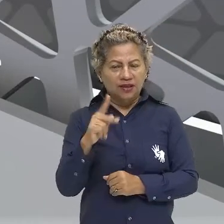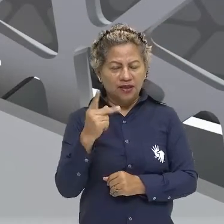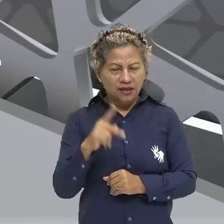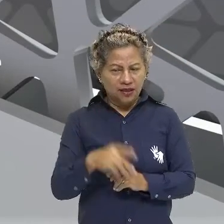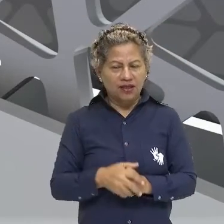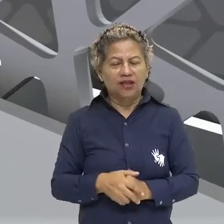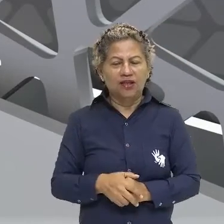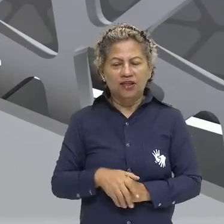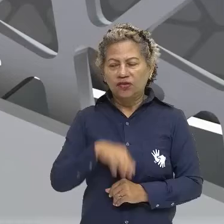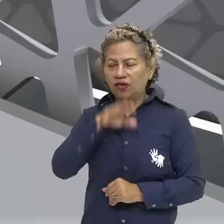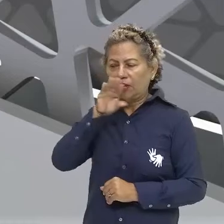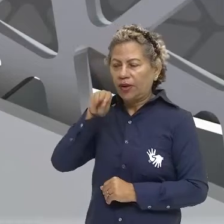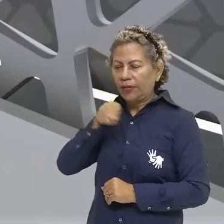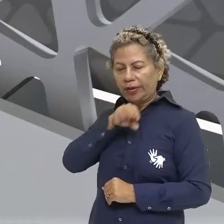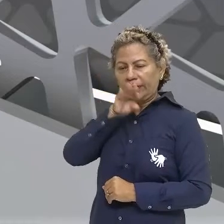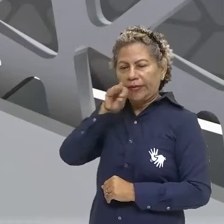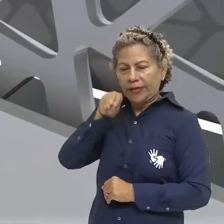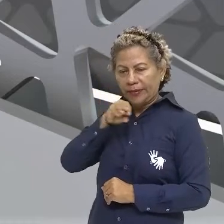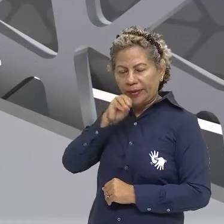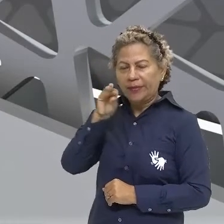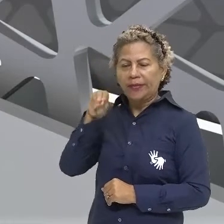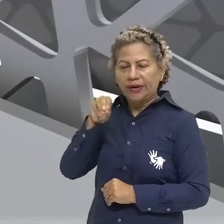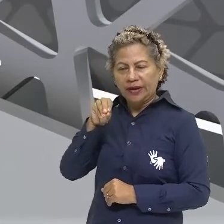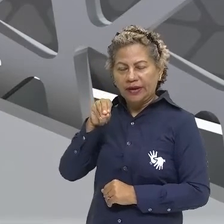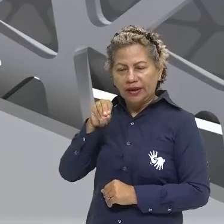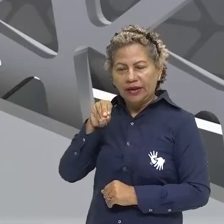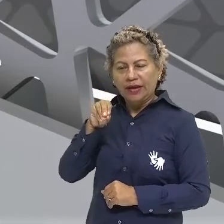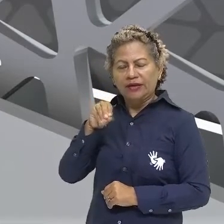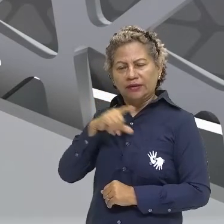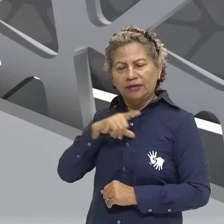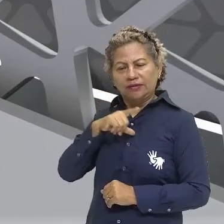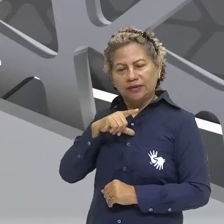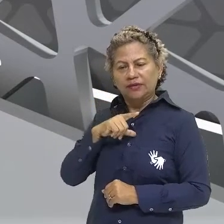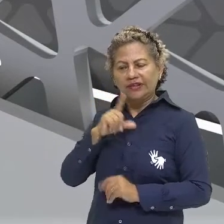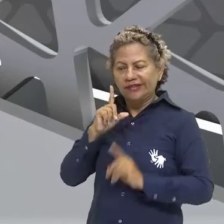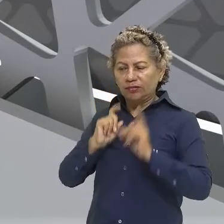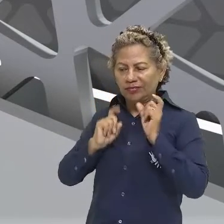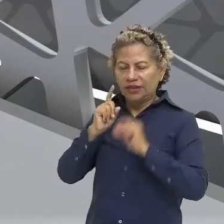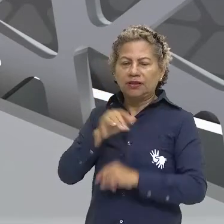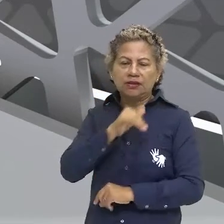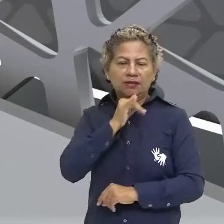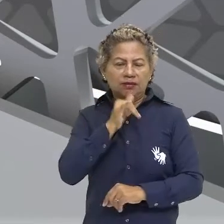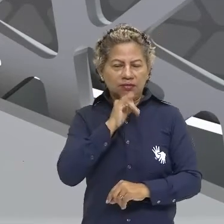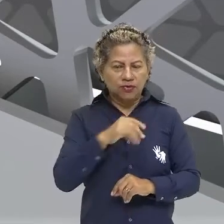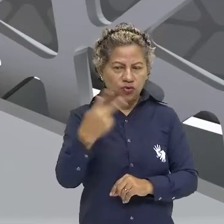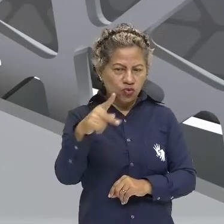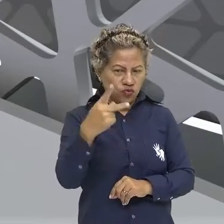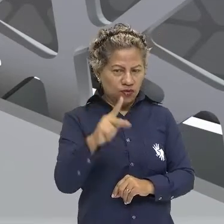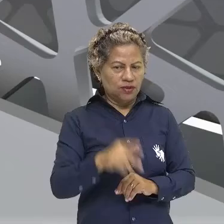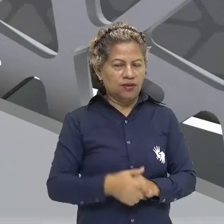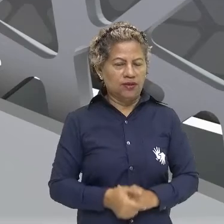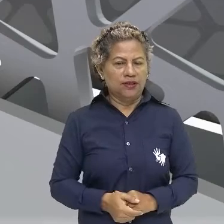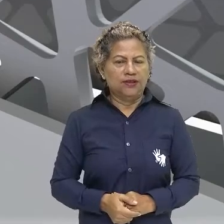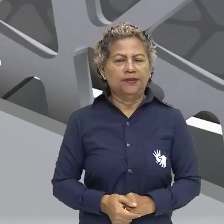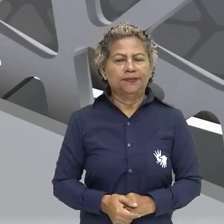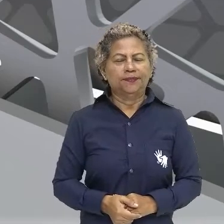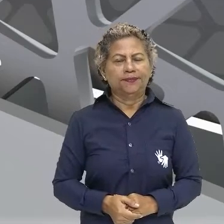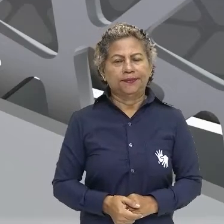linguagem verbal não seja a mesma. Então, muitas vezes, por exemplo, quando você está